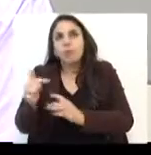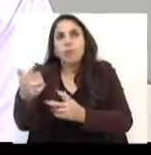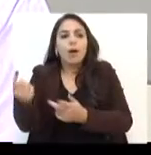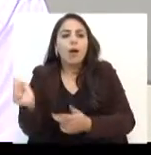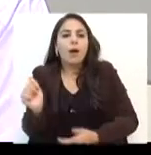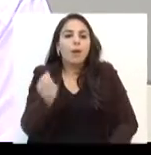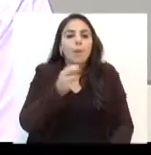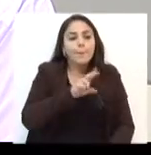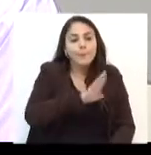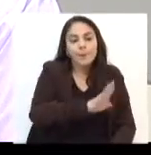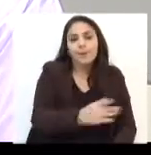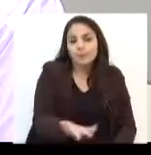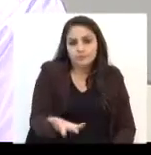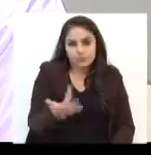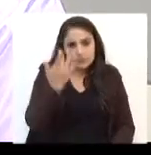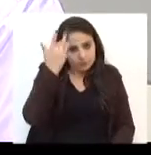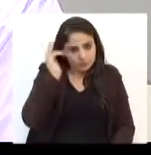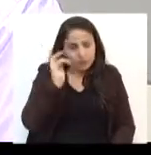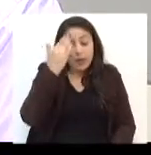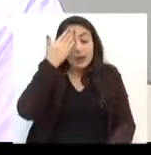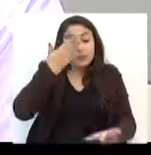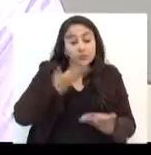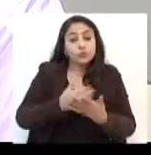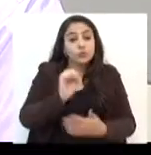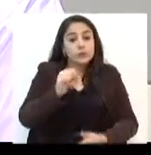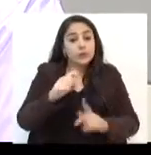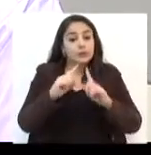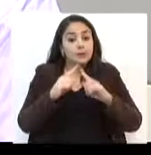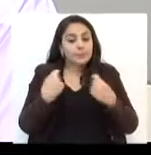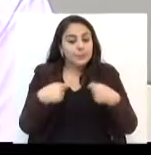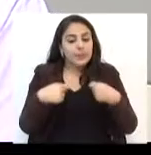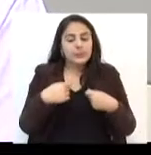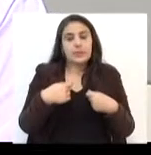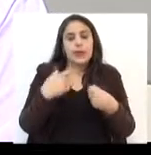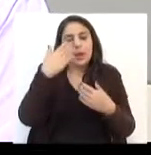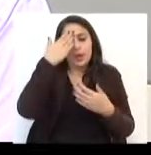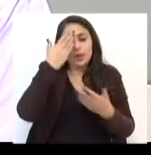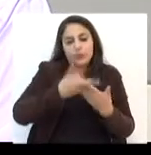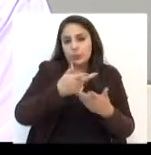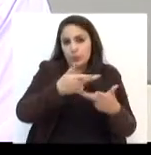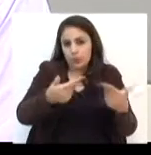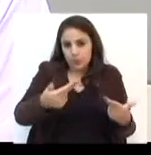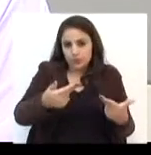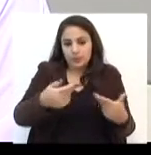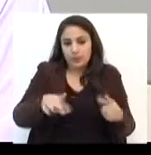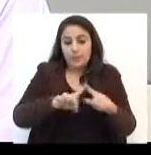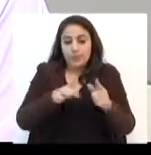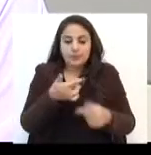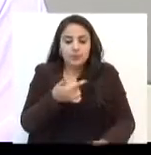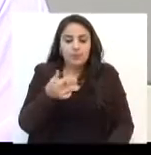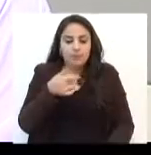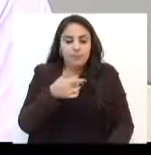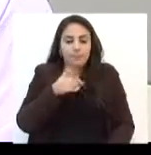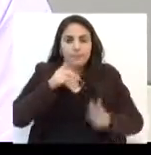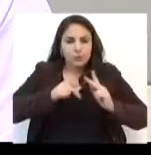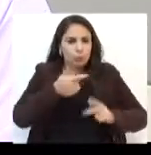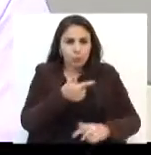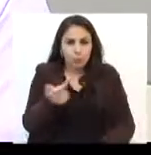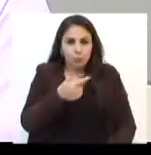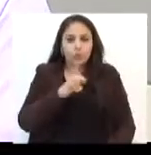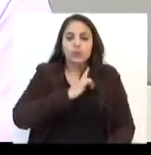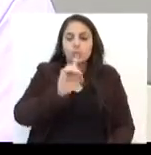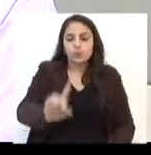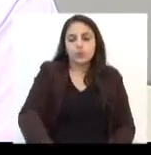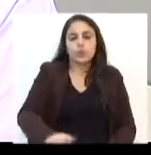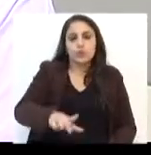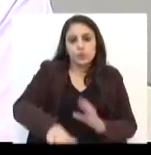B. Dessa forma, eu acredito que sim, as pessoas têm que ter sua crença, né? E aquelas que não têm também, elas